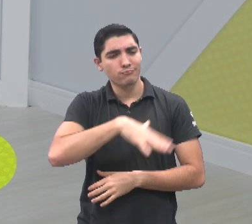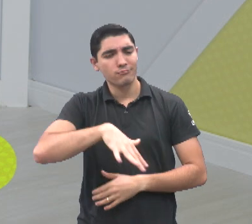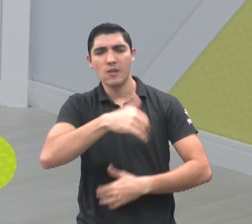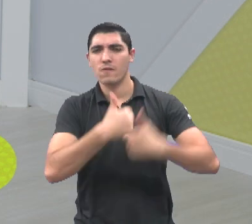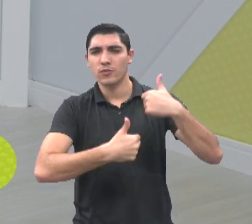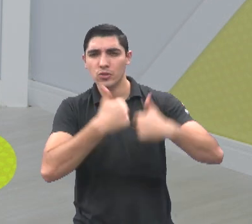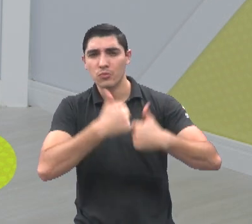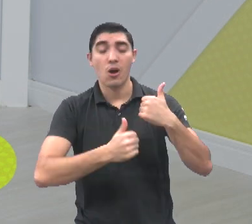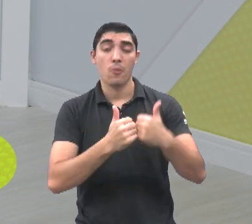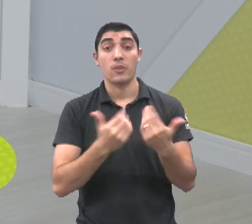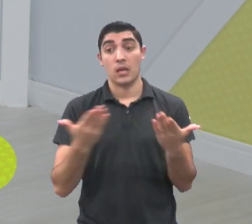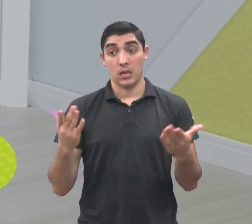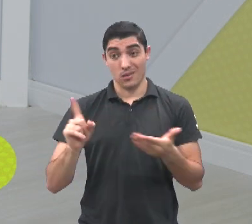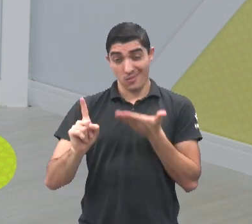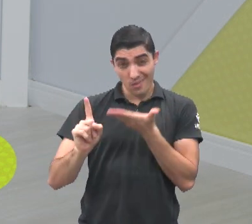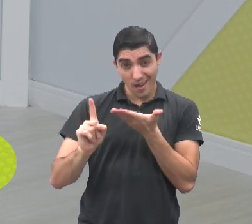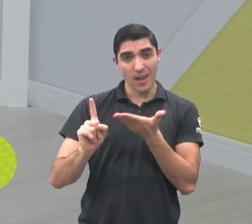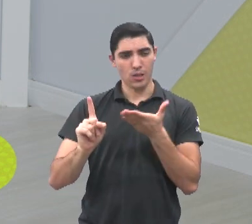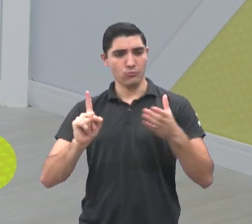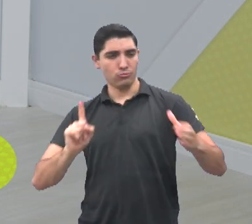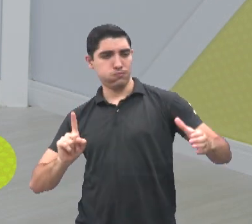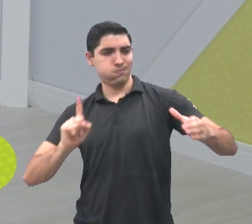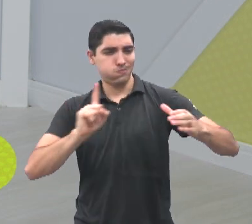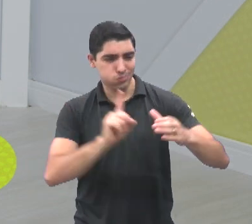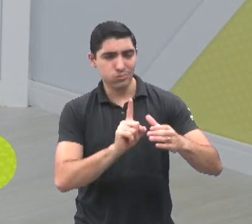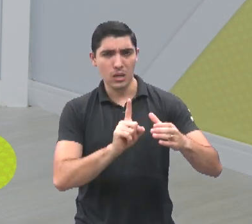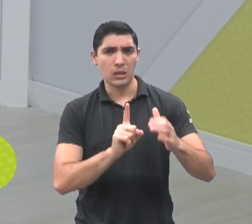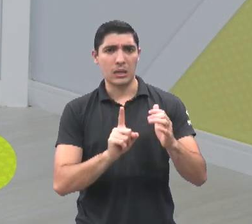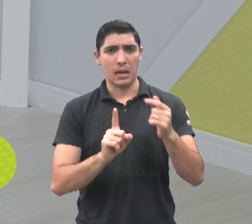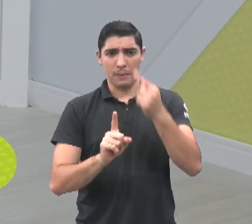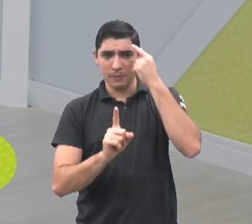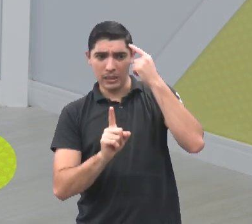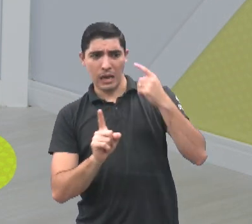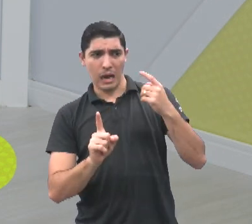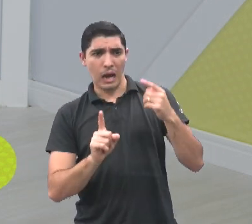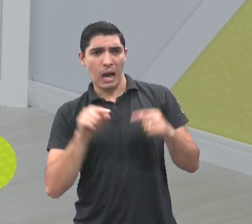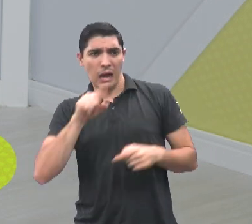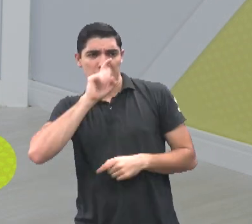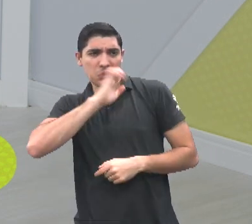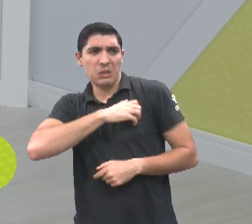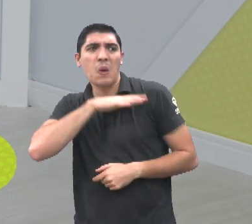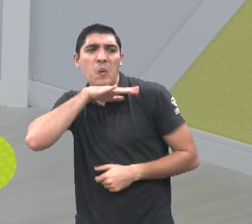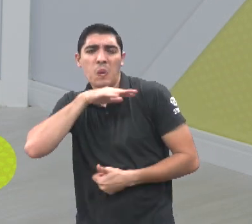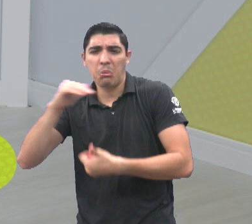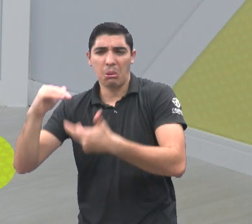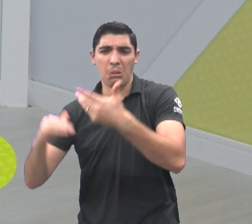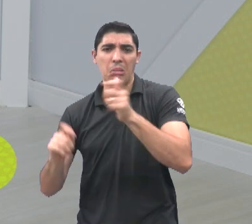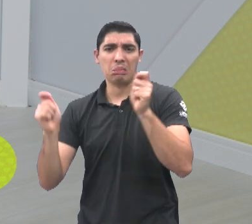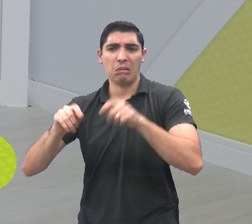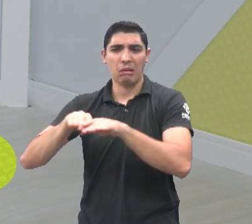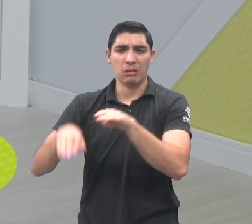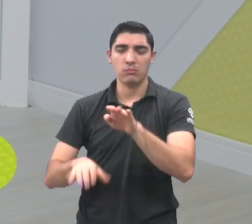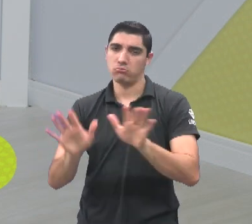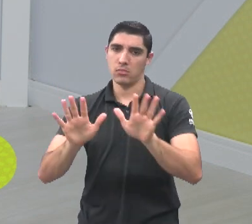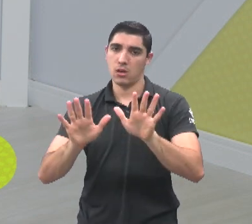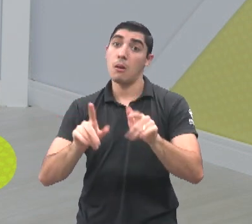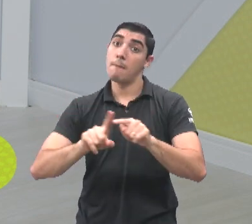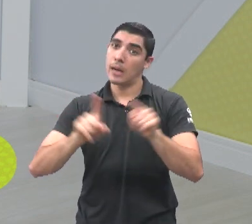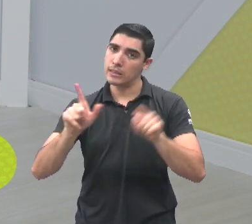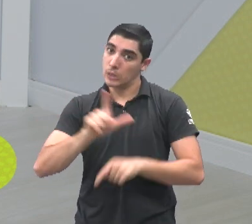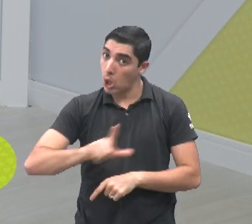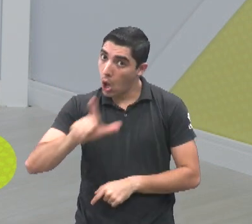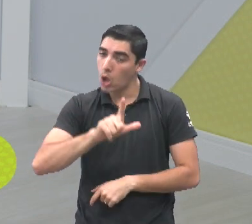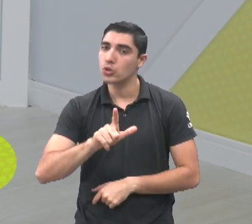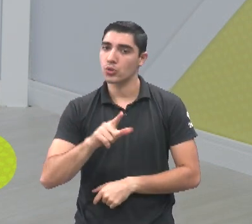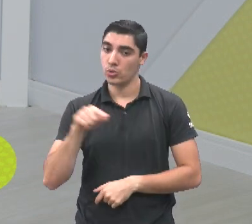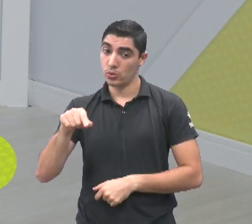situação que, como ele próprio disse, né, não é também desesperadora e tal, Mas, óbvio, precisa chegar e precisa mostrar resultado, porque o campeonato é